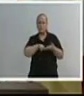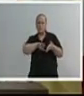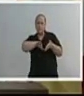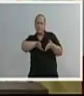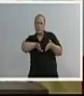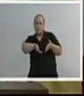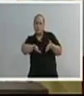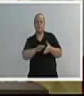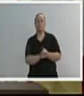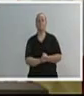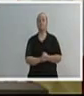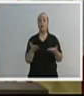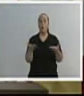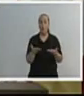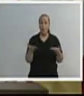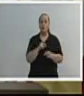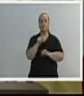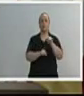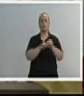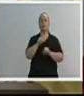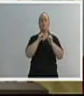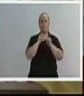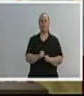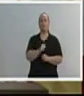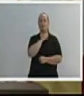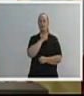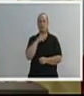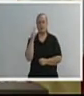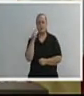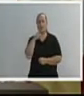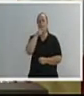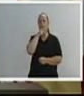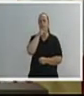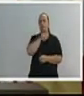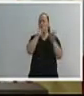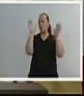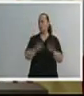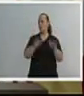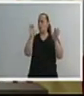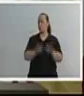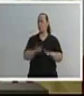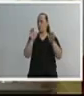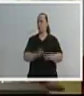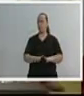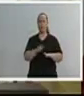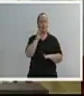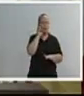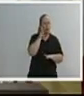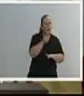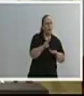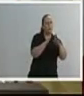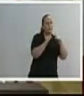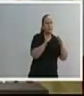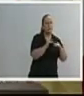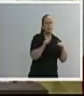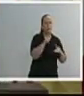Pomerode, pode chover na cabeceira em Jaraguá, pode chover em Pomerode, não alaga mais aquelas ruas ali em Texto Salto, como João Nus,